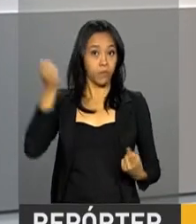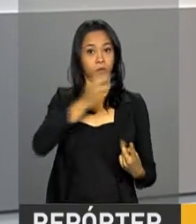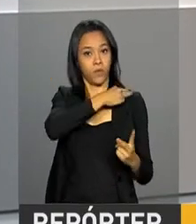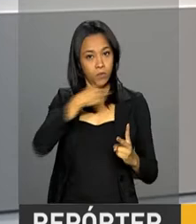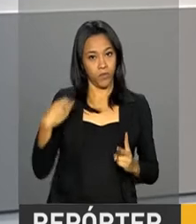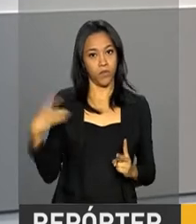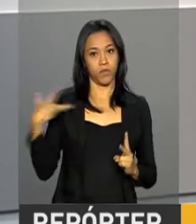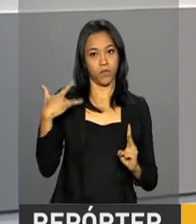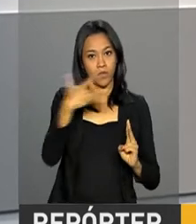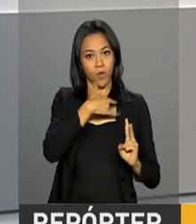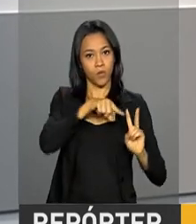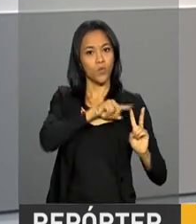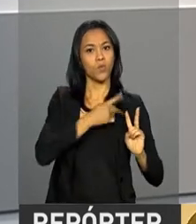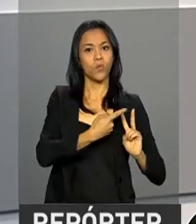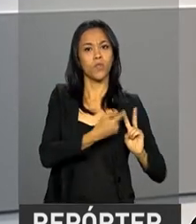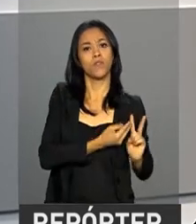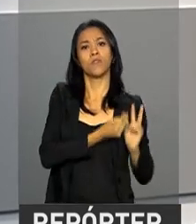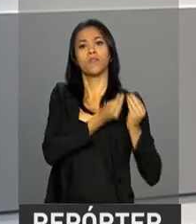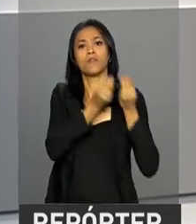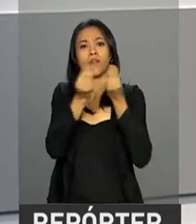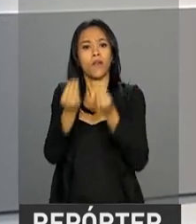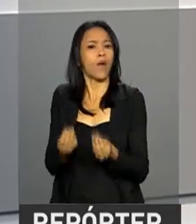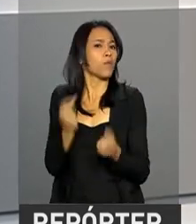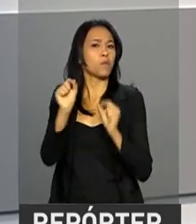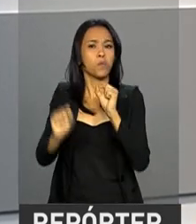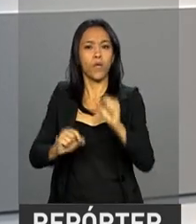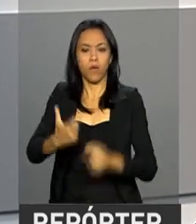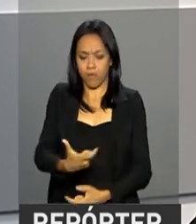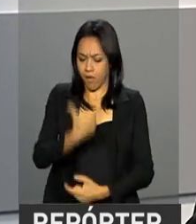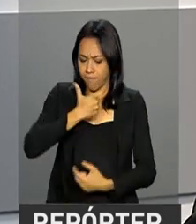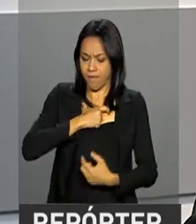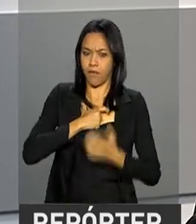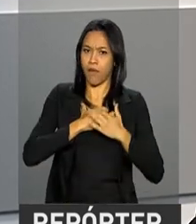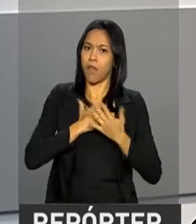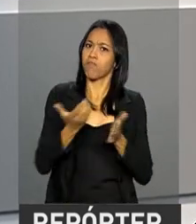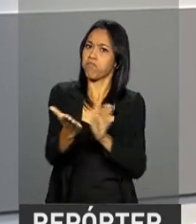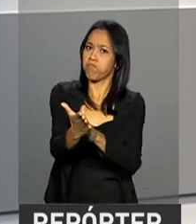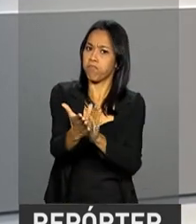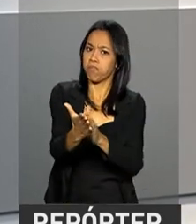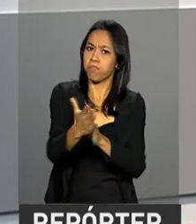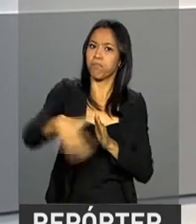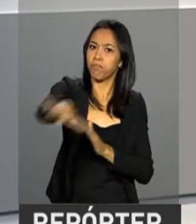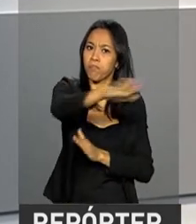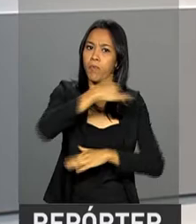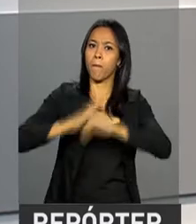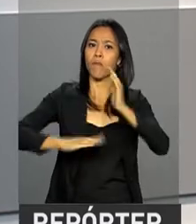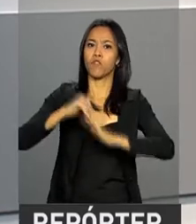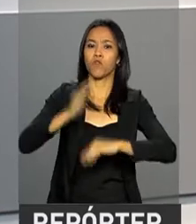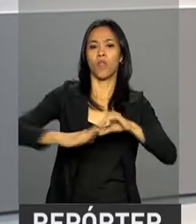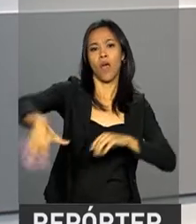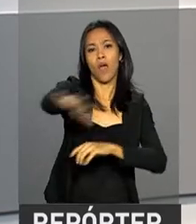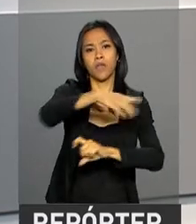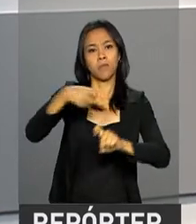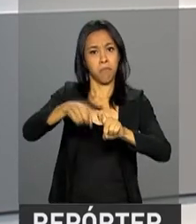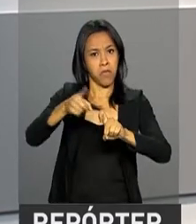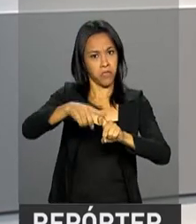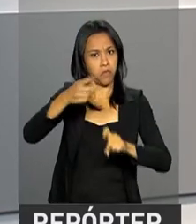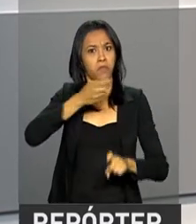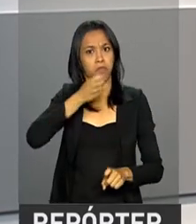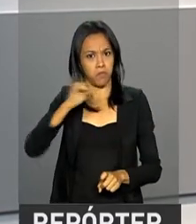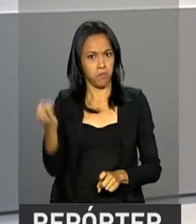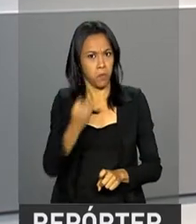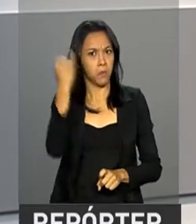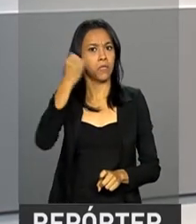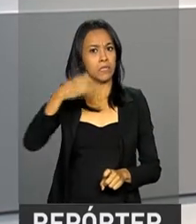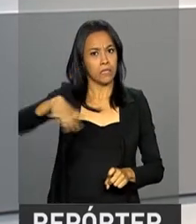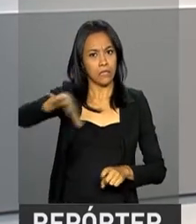saúde ricardo barros entregaram agora pouco a medalha da ordem do mérito médico há profissionais que se destacaram no setor público